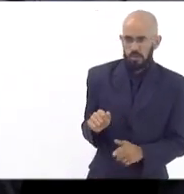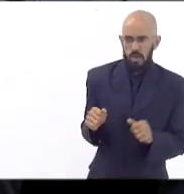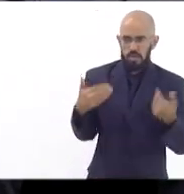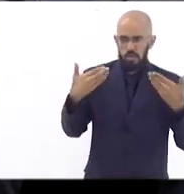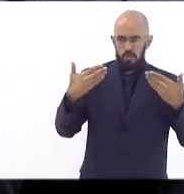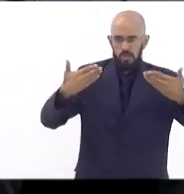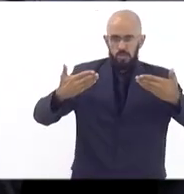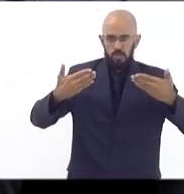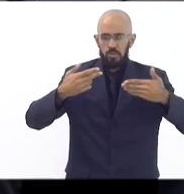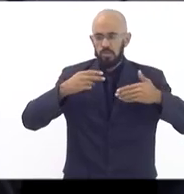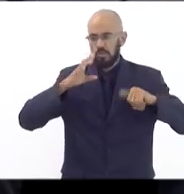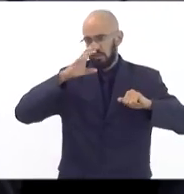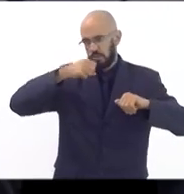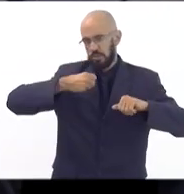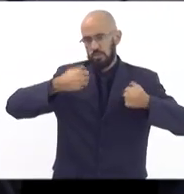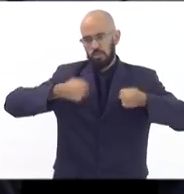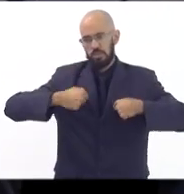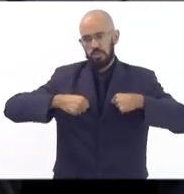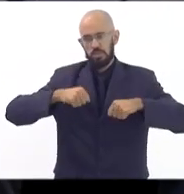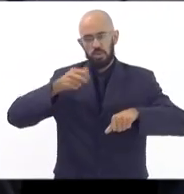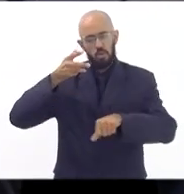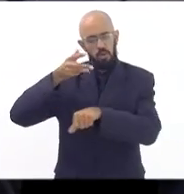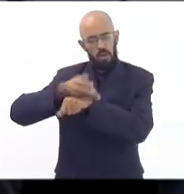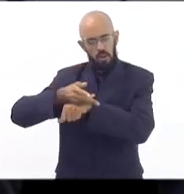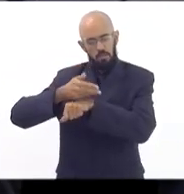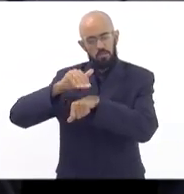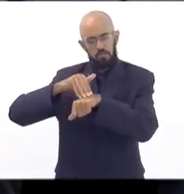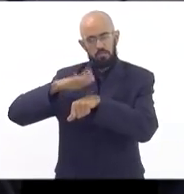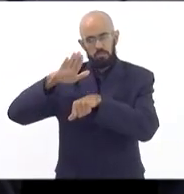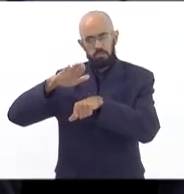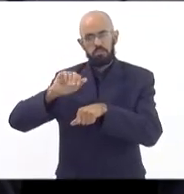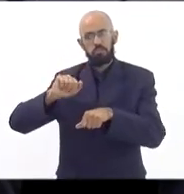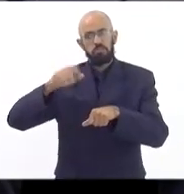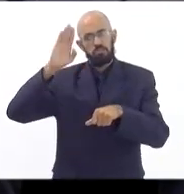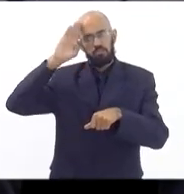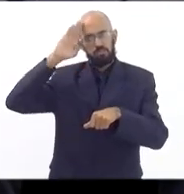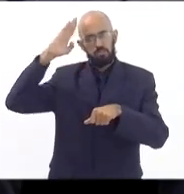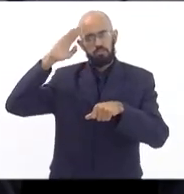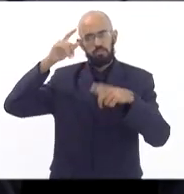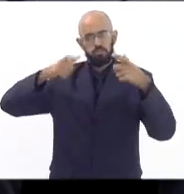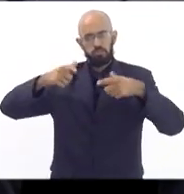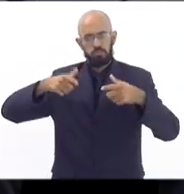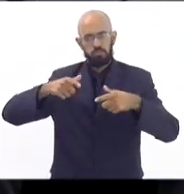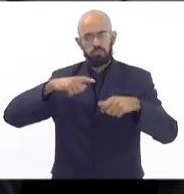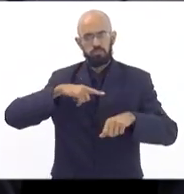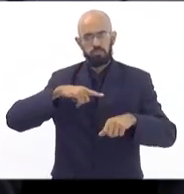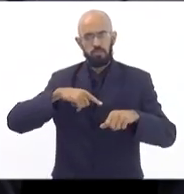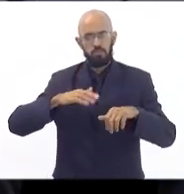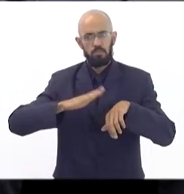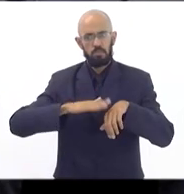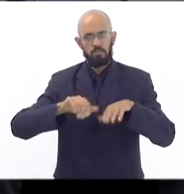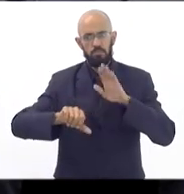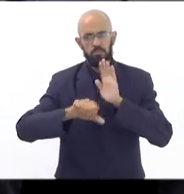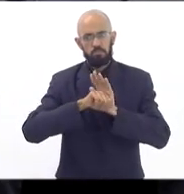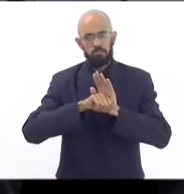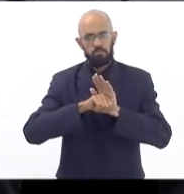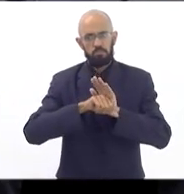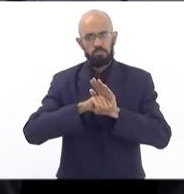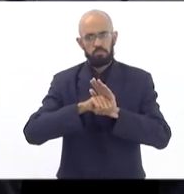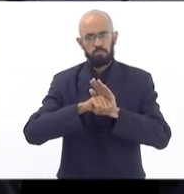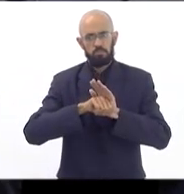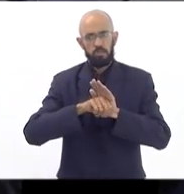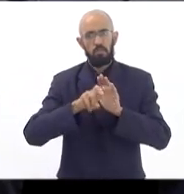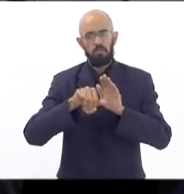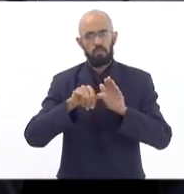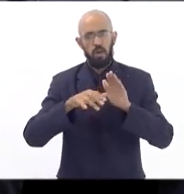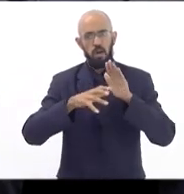colocado outras câmeras né Principalmente nos lugares de maior incidência criminal é aí a vão